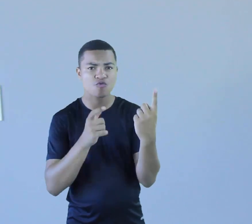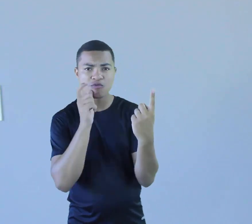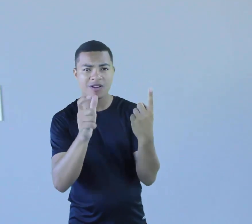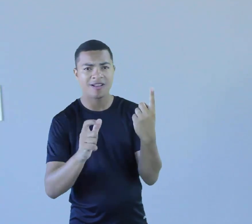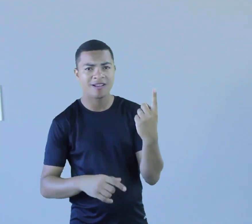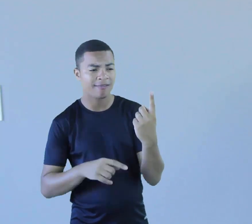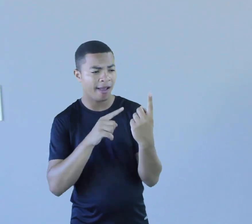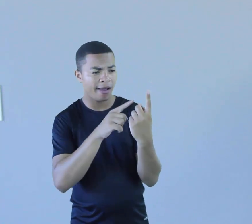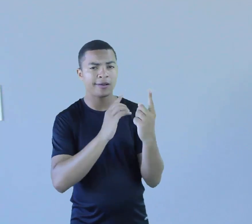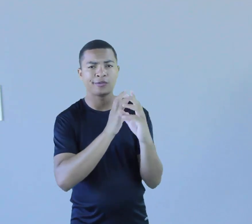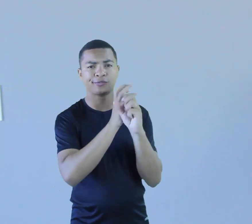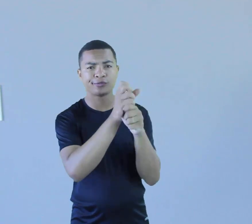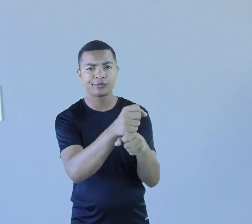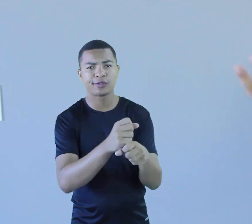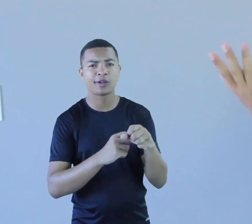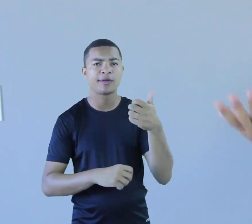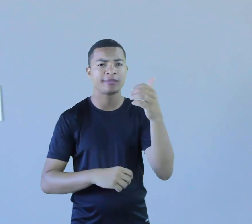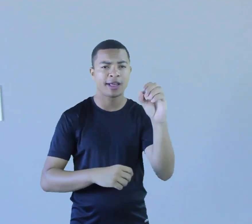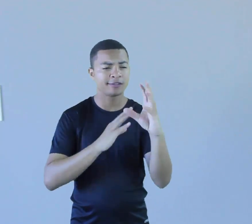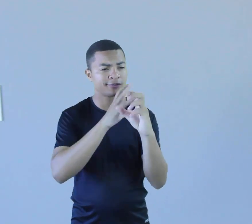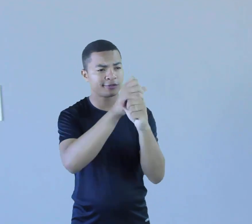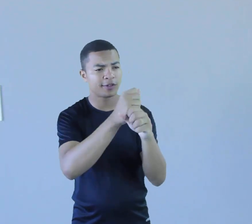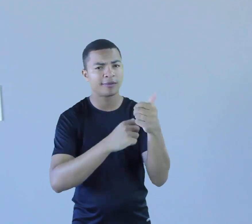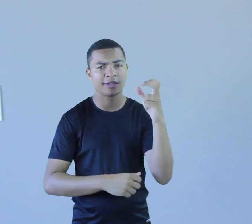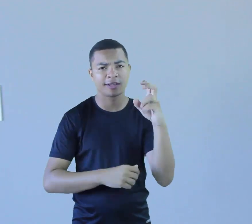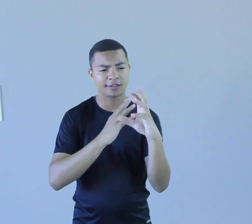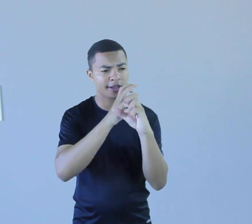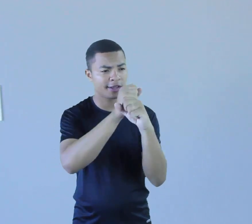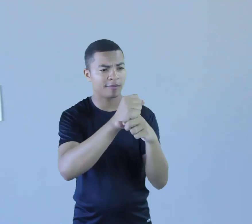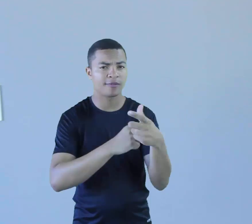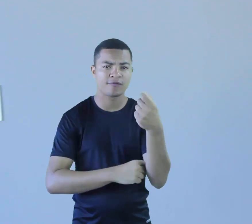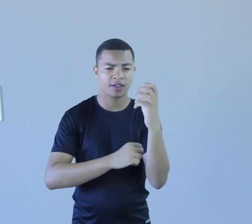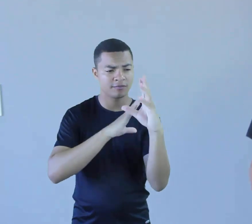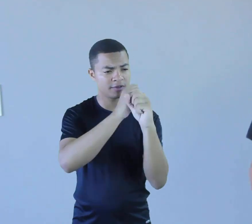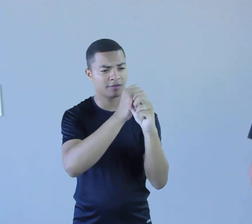a falar antes de entender, você nunca ia saber falar. É